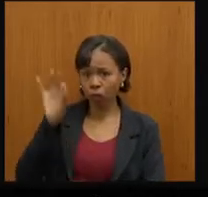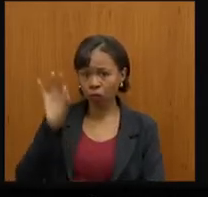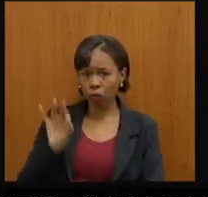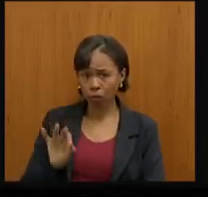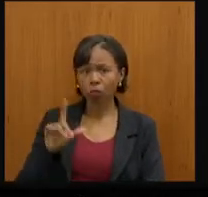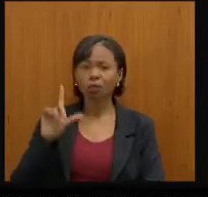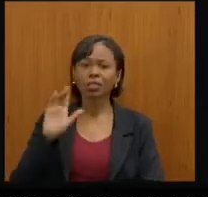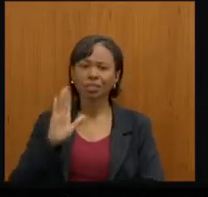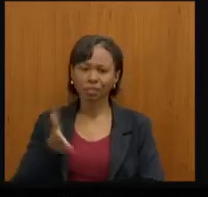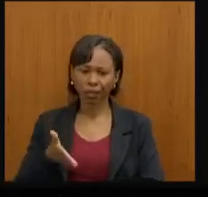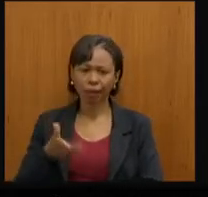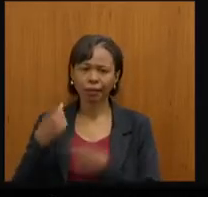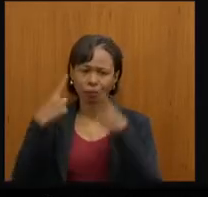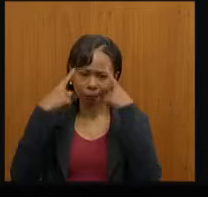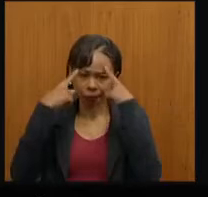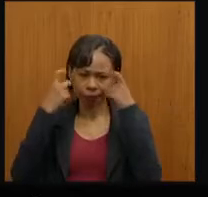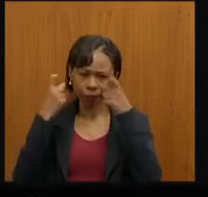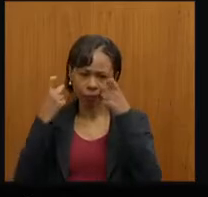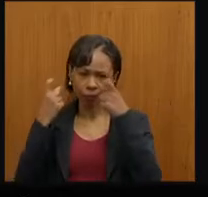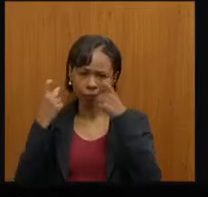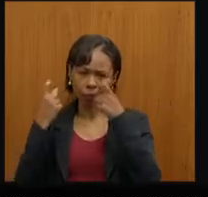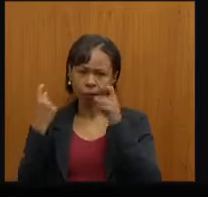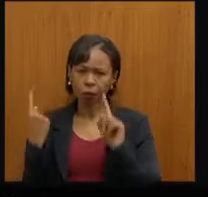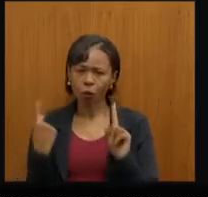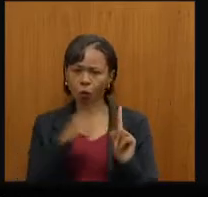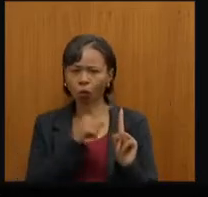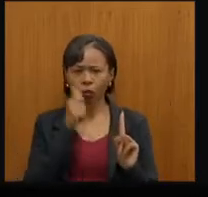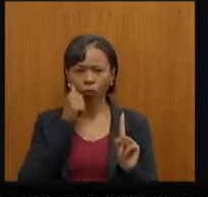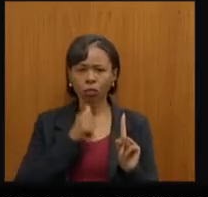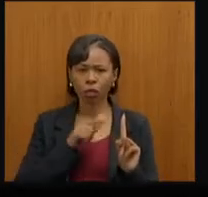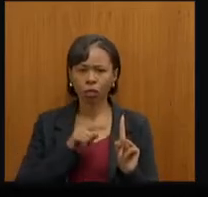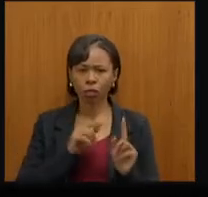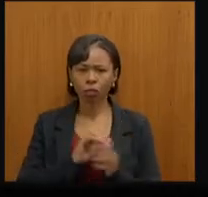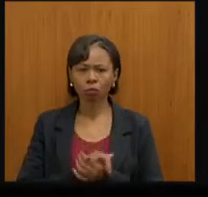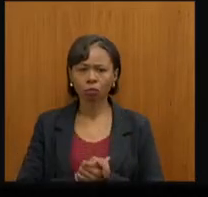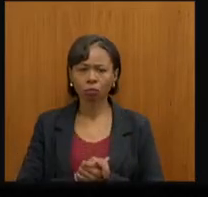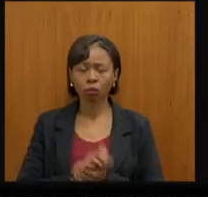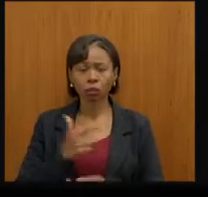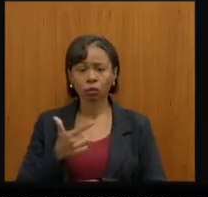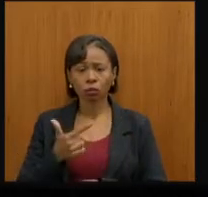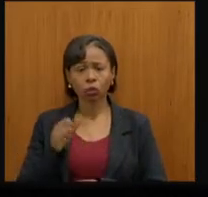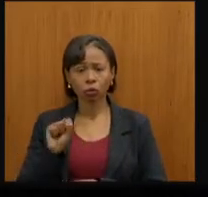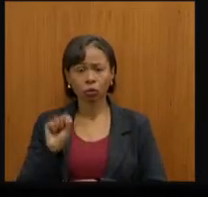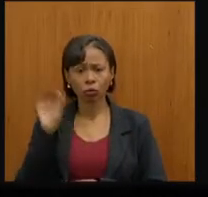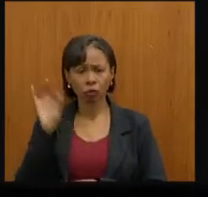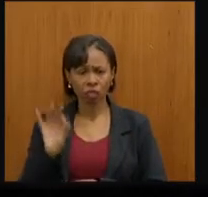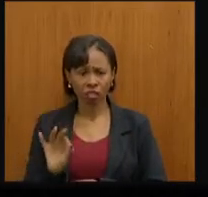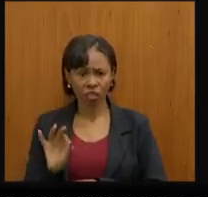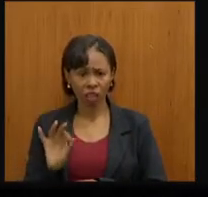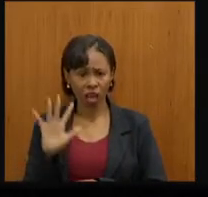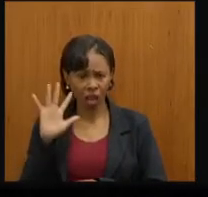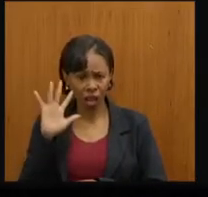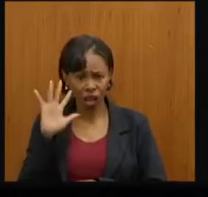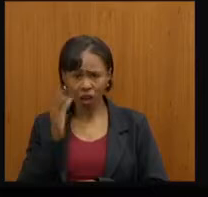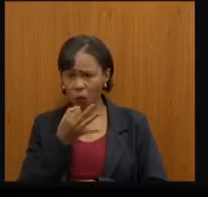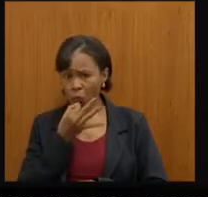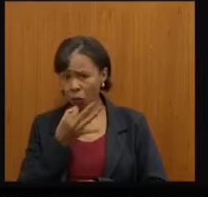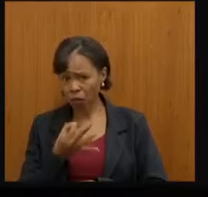contra mulher gente pasme 28 por cento é